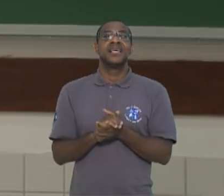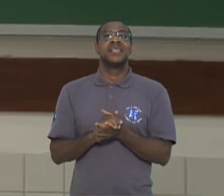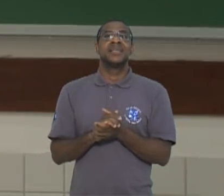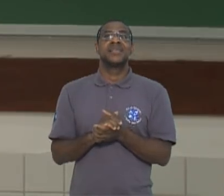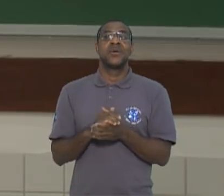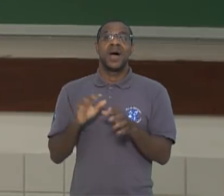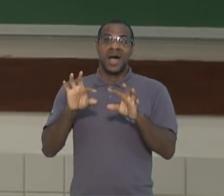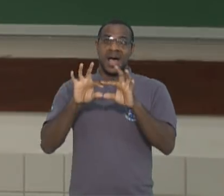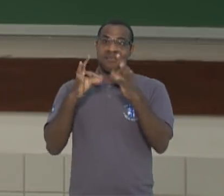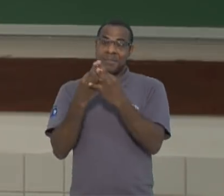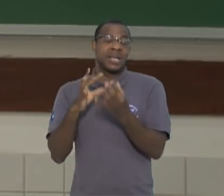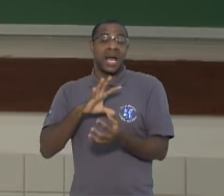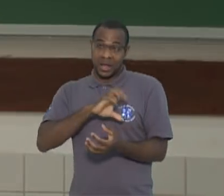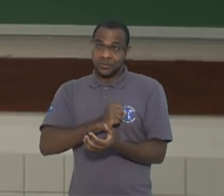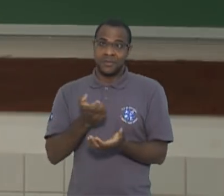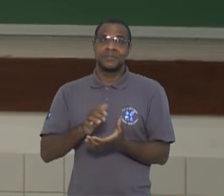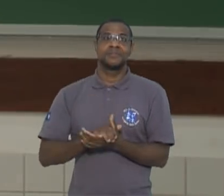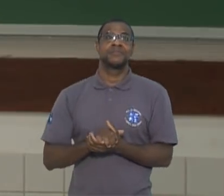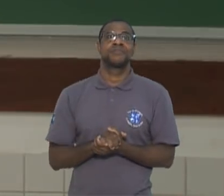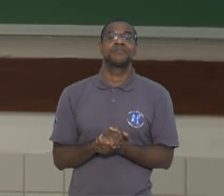arte circense.